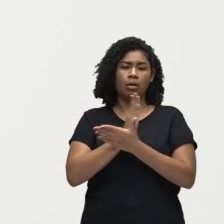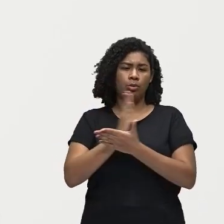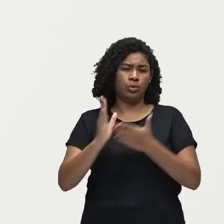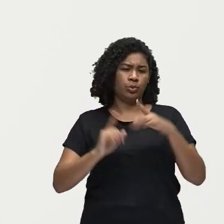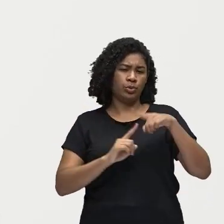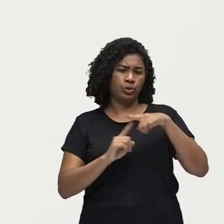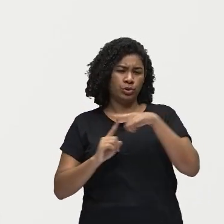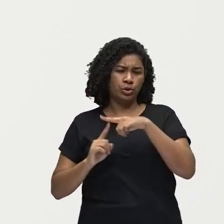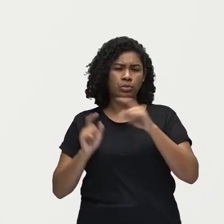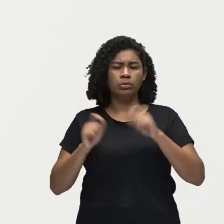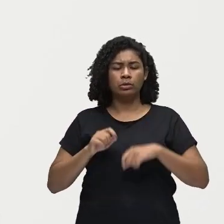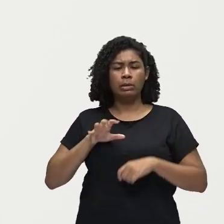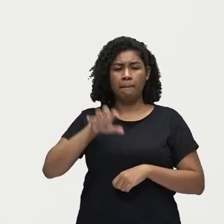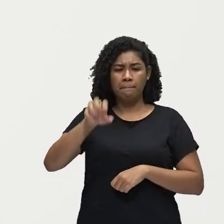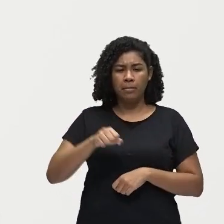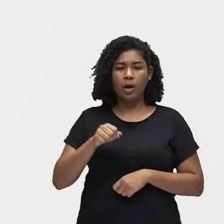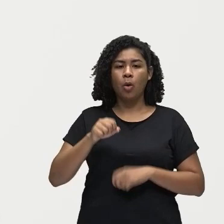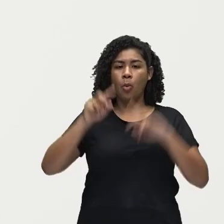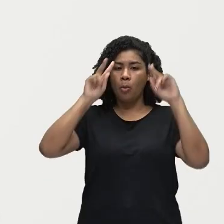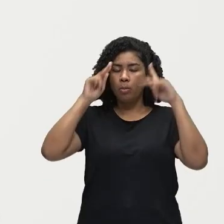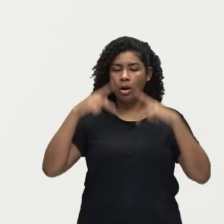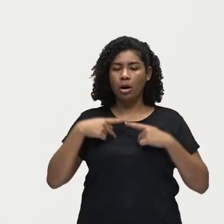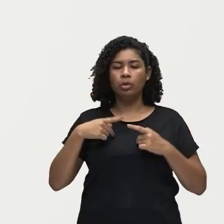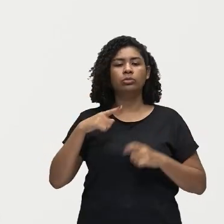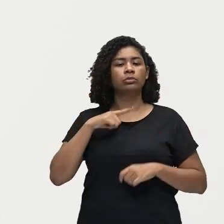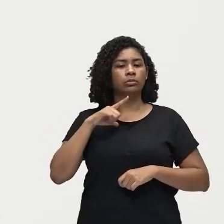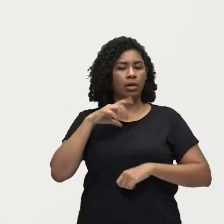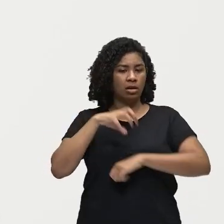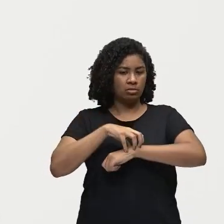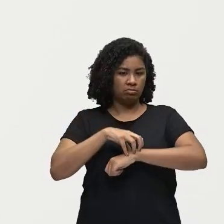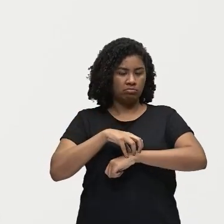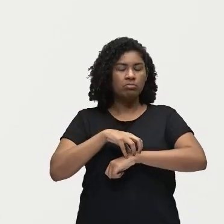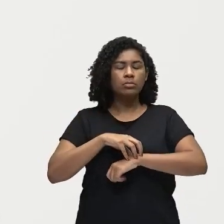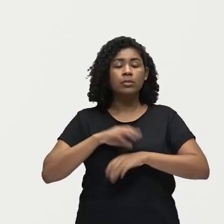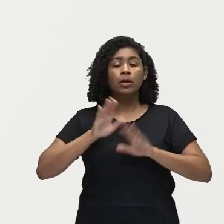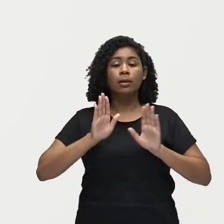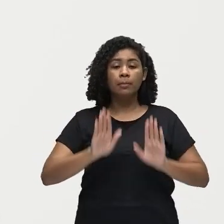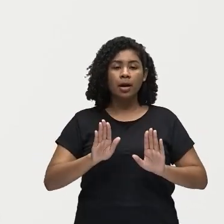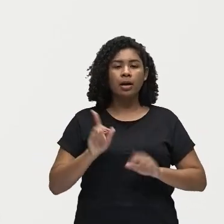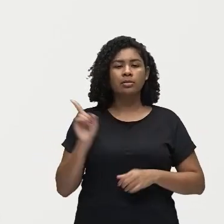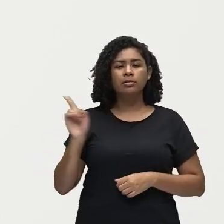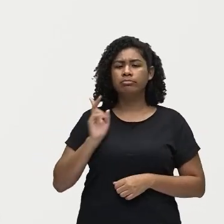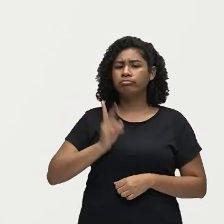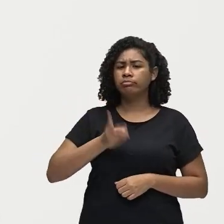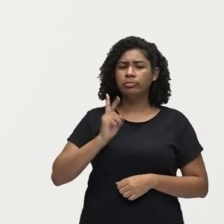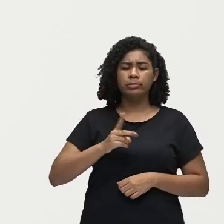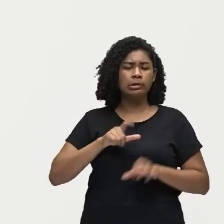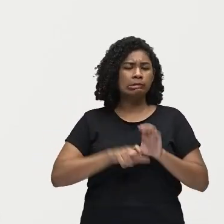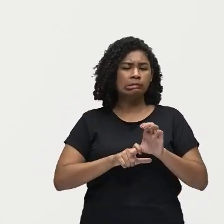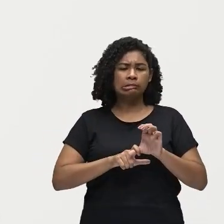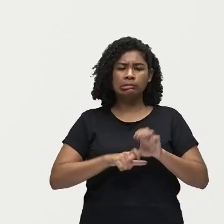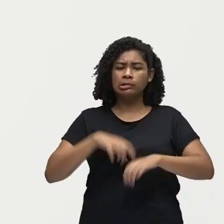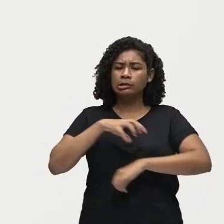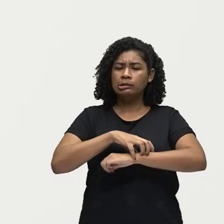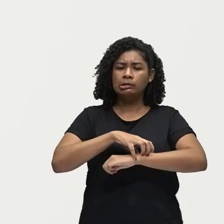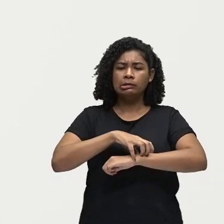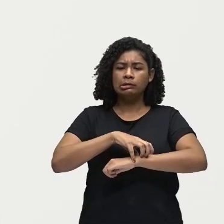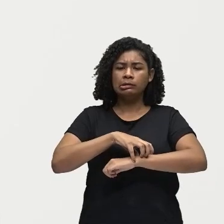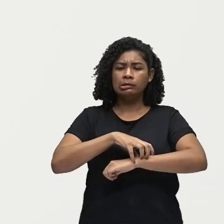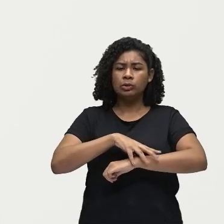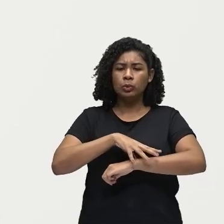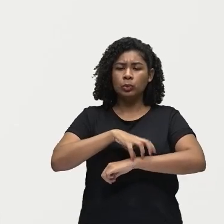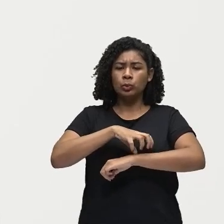podem atacar os humanos. Mas o carrapato, ele vive à custa do outro animal,